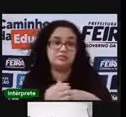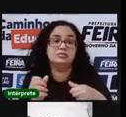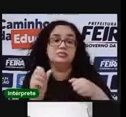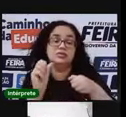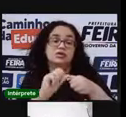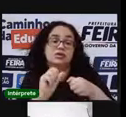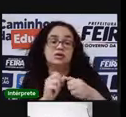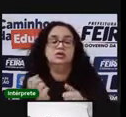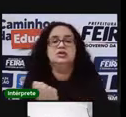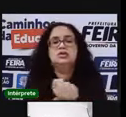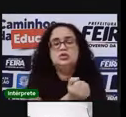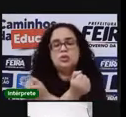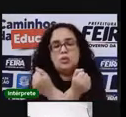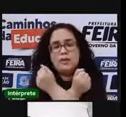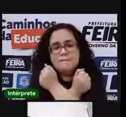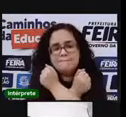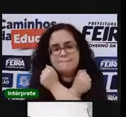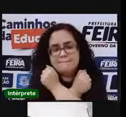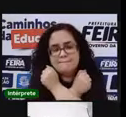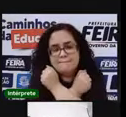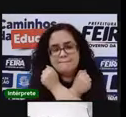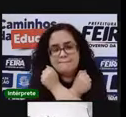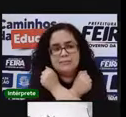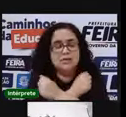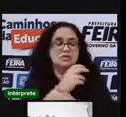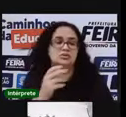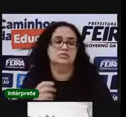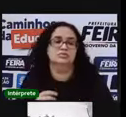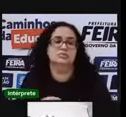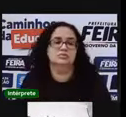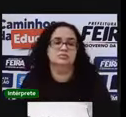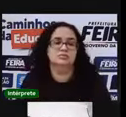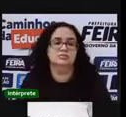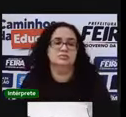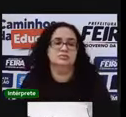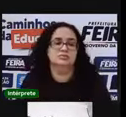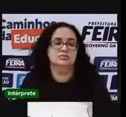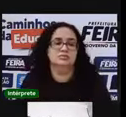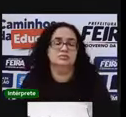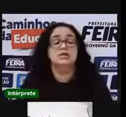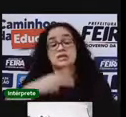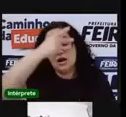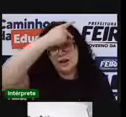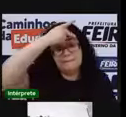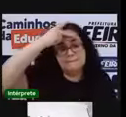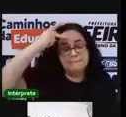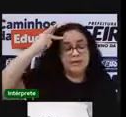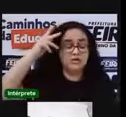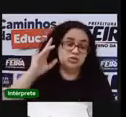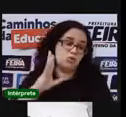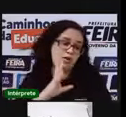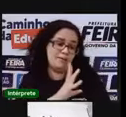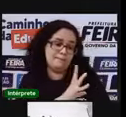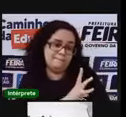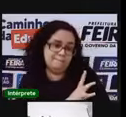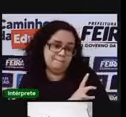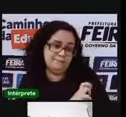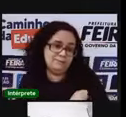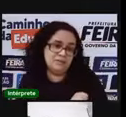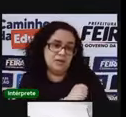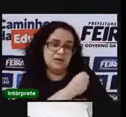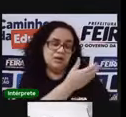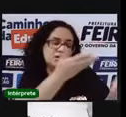fazem o abraço ser o abraço. Se a gente amar,